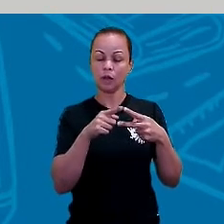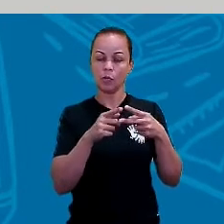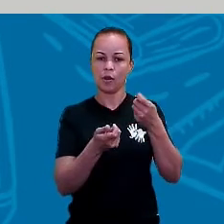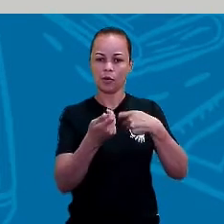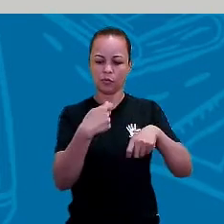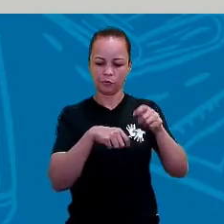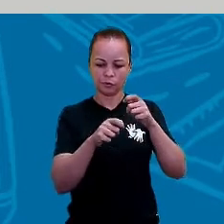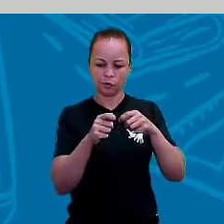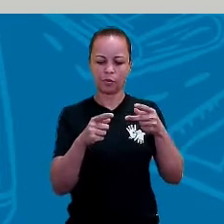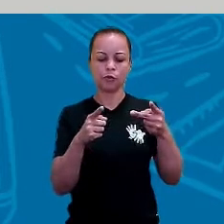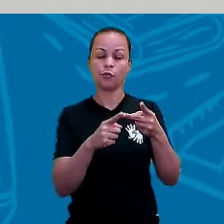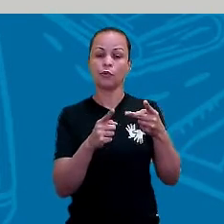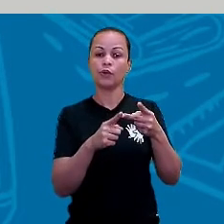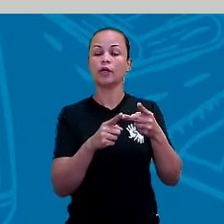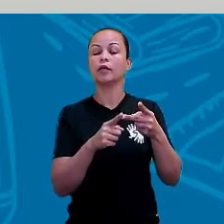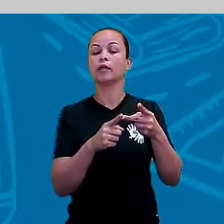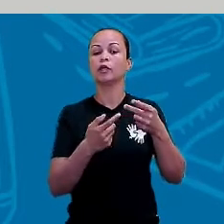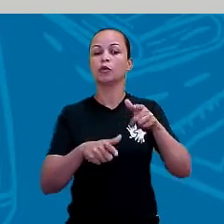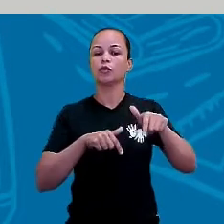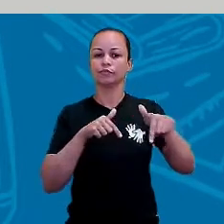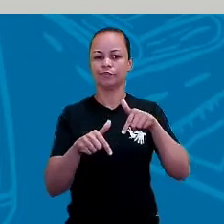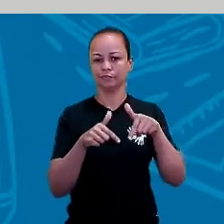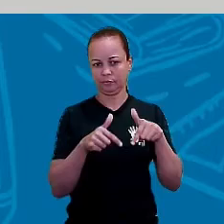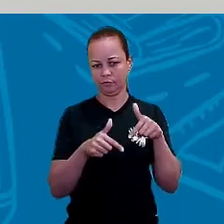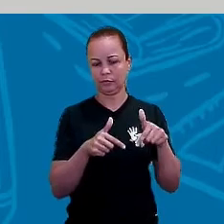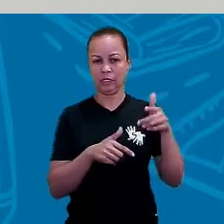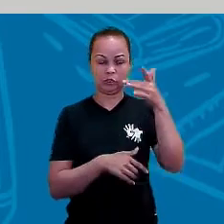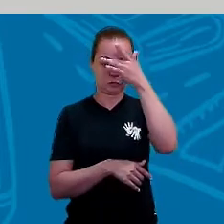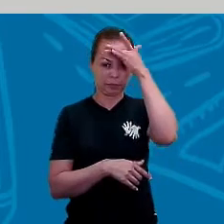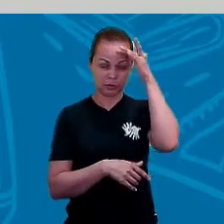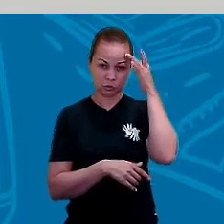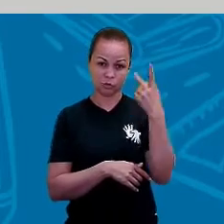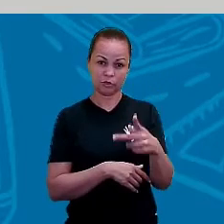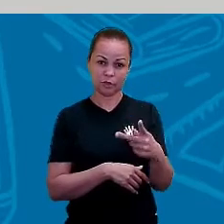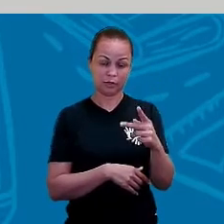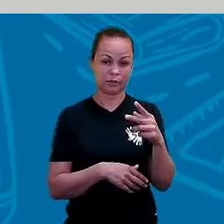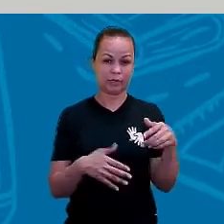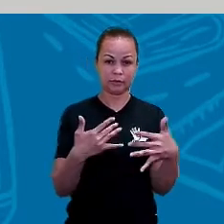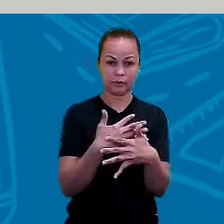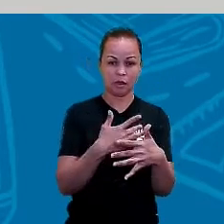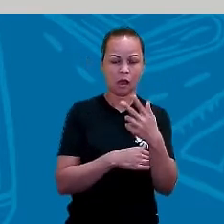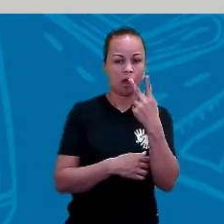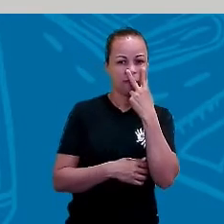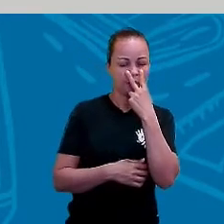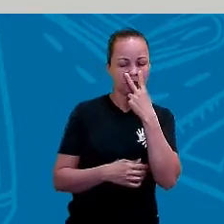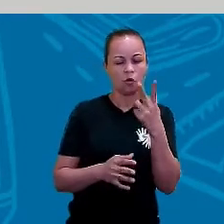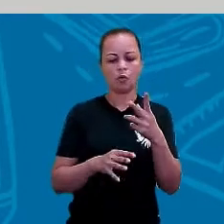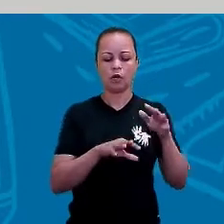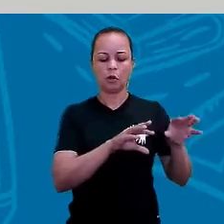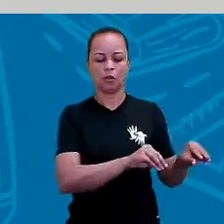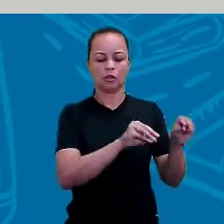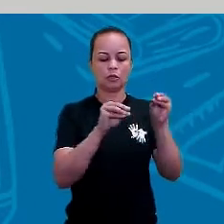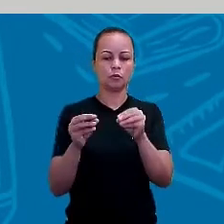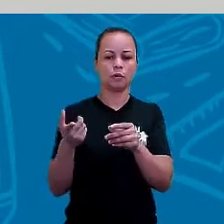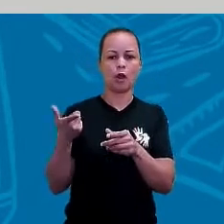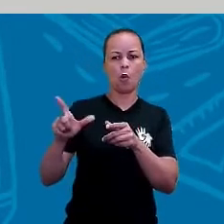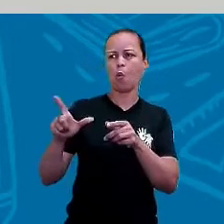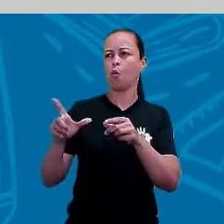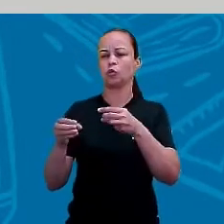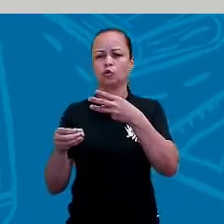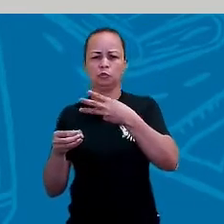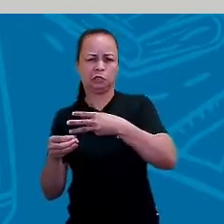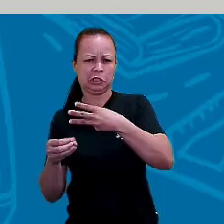econômico e por questão de trabalho. As pessoas de Vitória de Santo Antão geralmente se deslocam para as outras localidades, para os